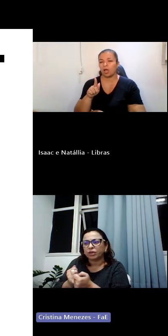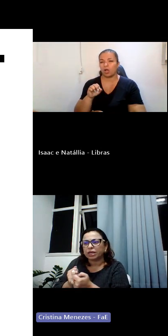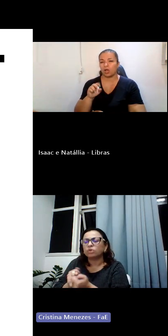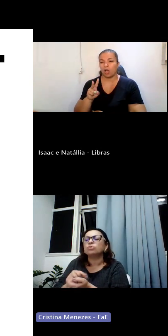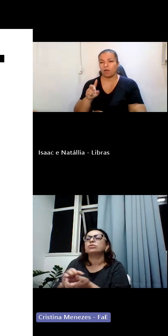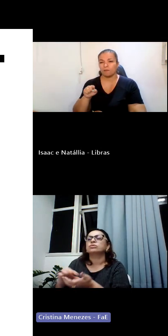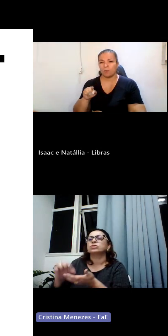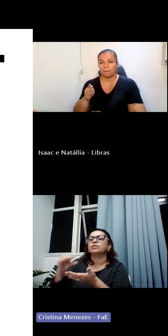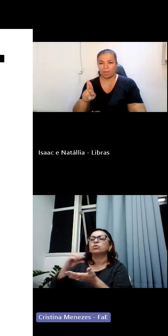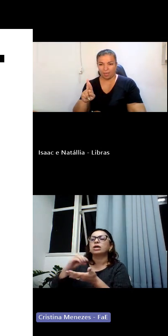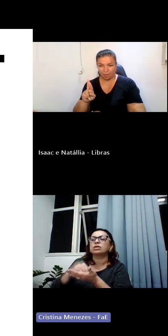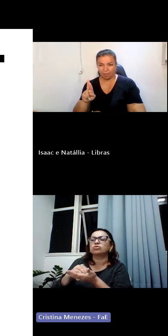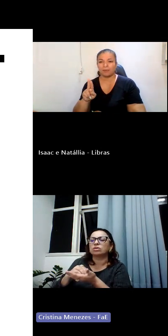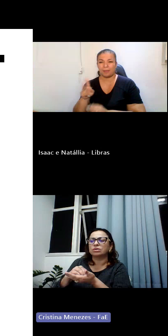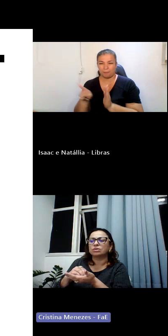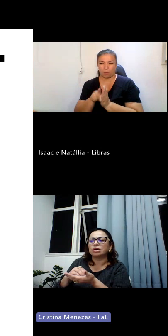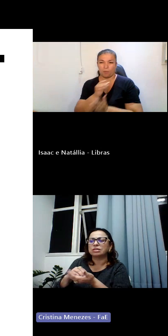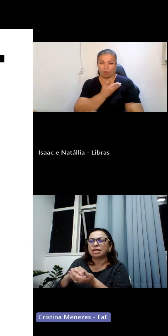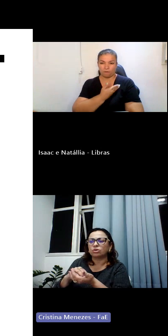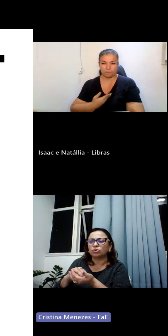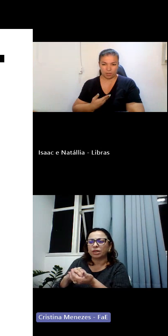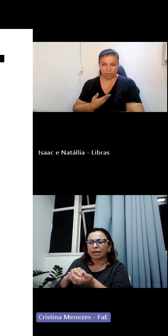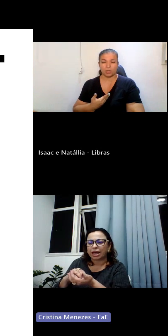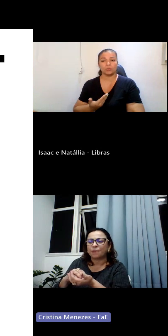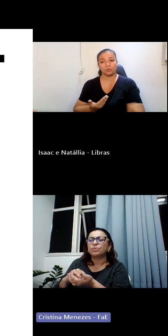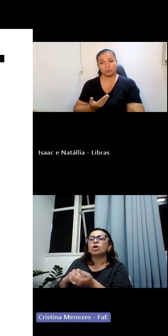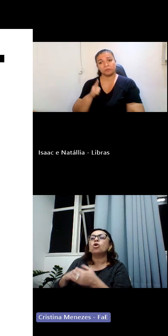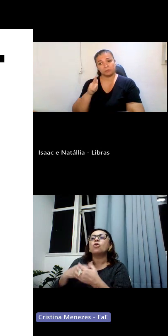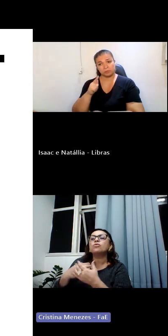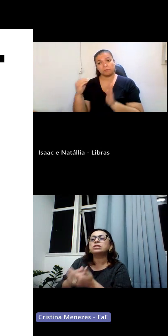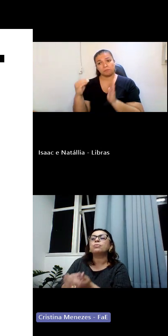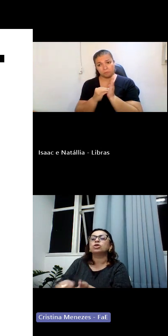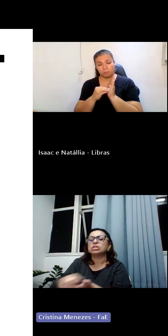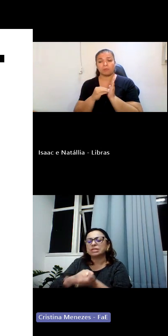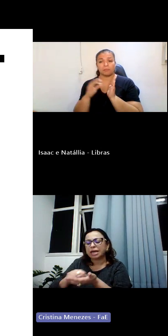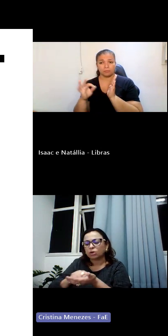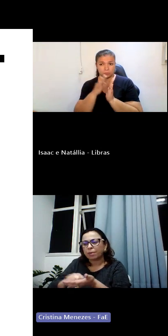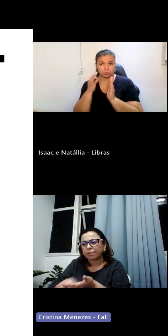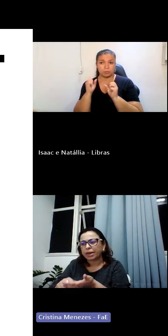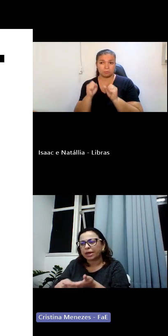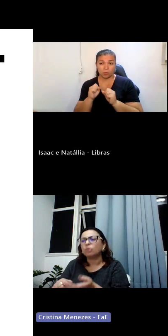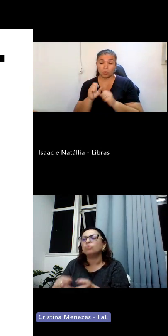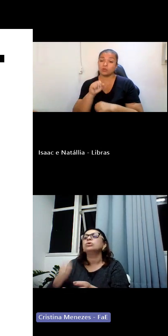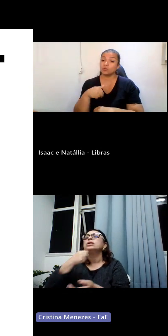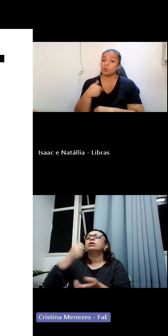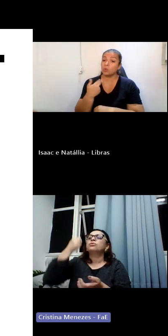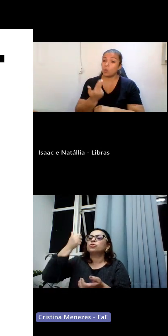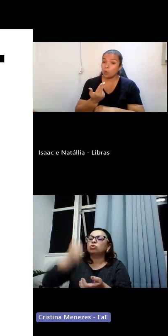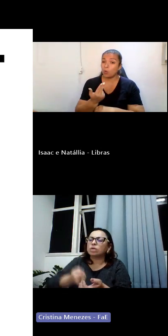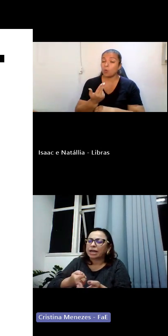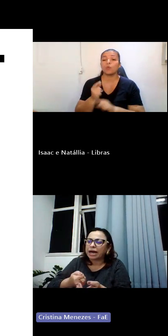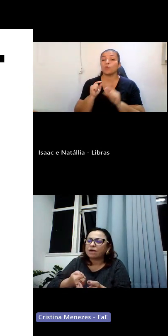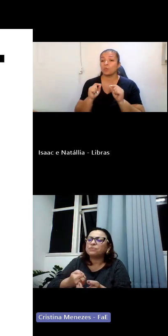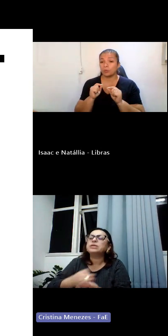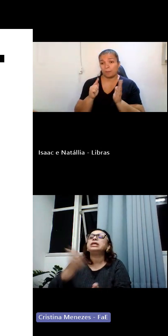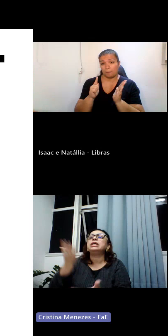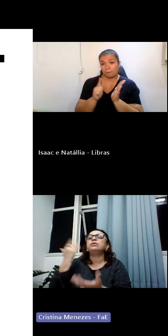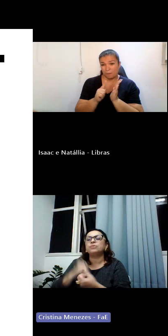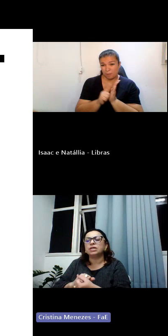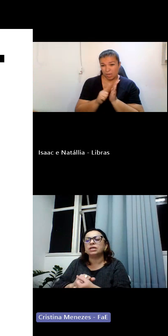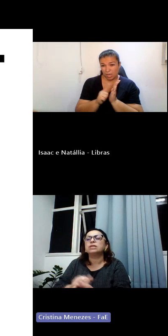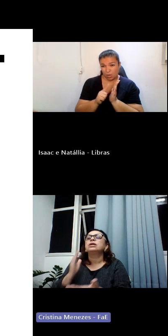do governo. Você vai colocar a sua assinatura lá. Ou você pode assinar no papel,